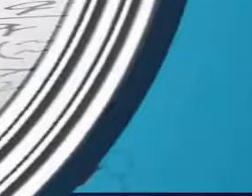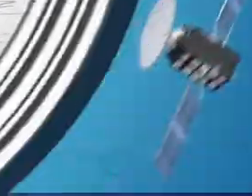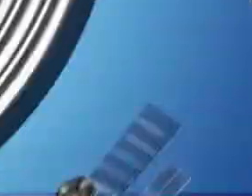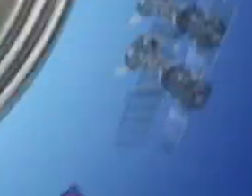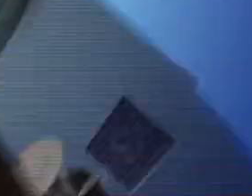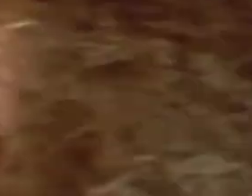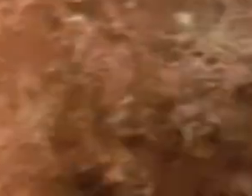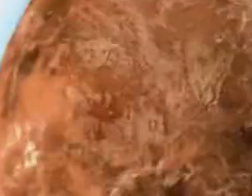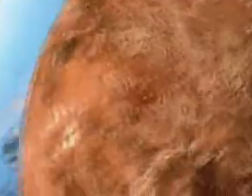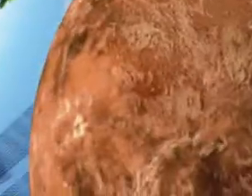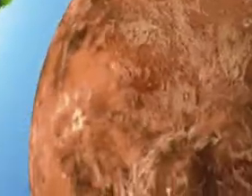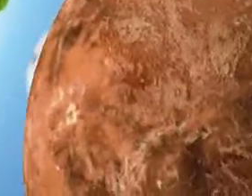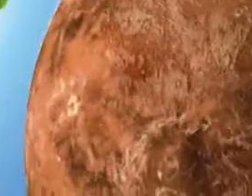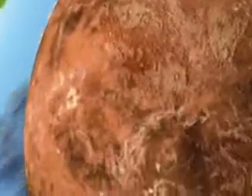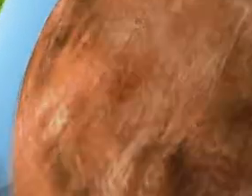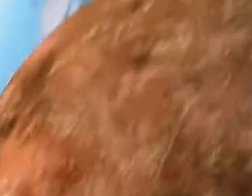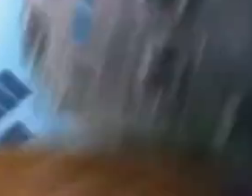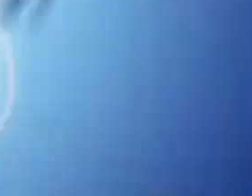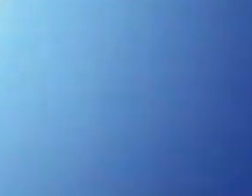Tchau,